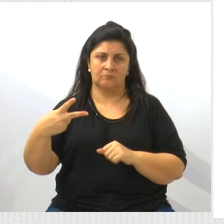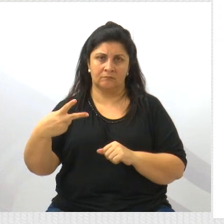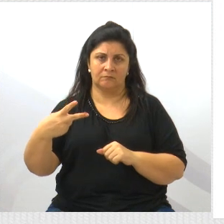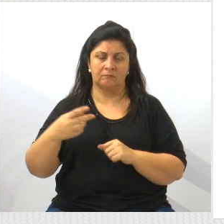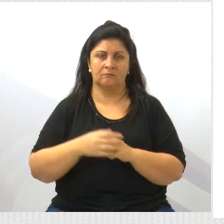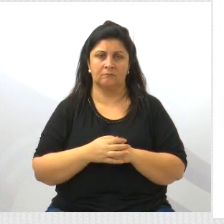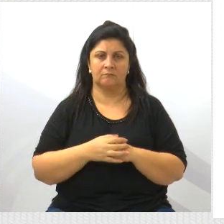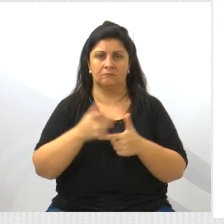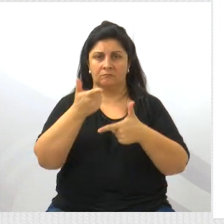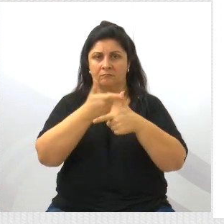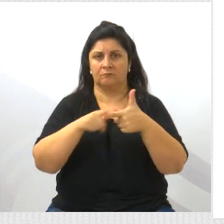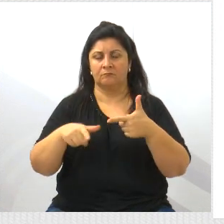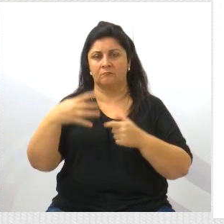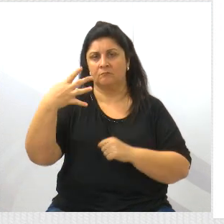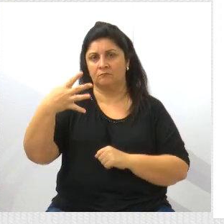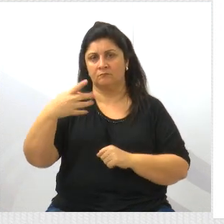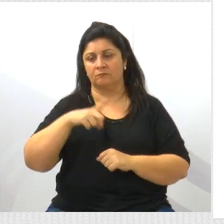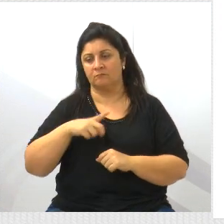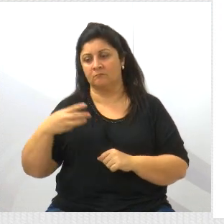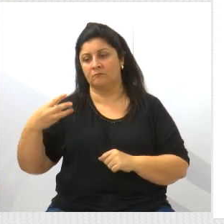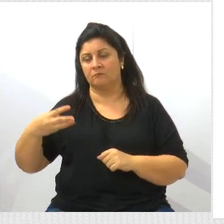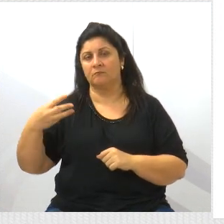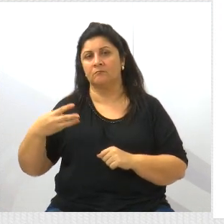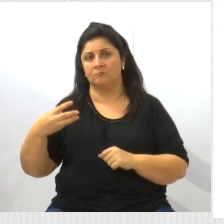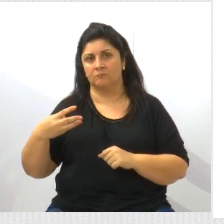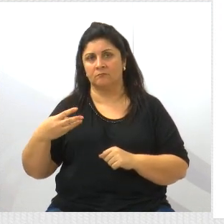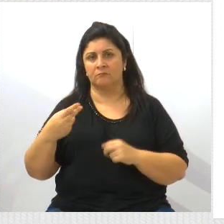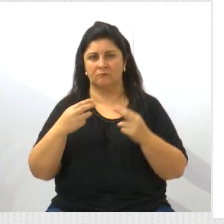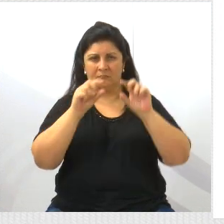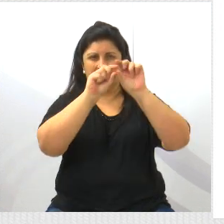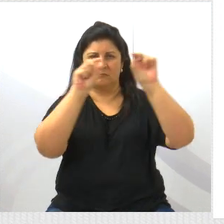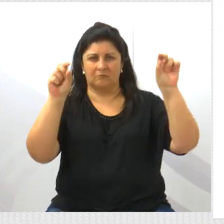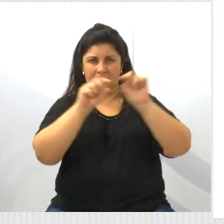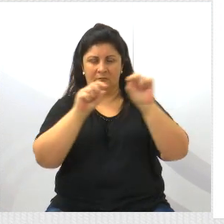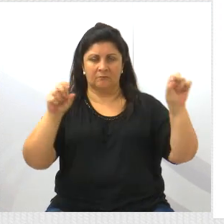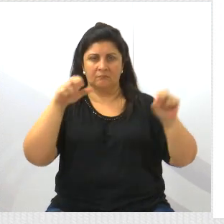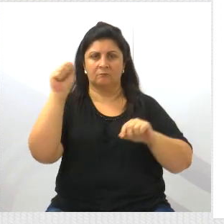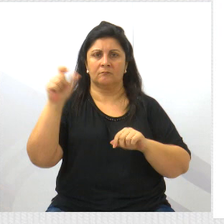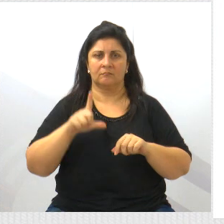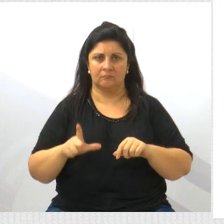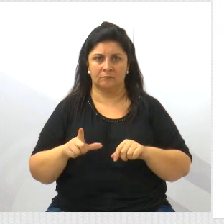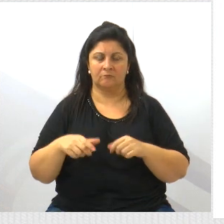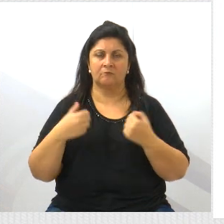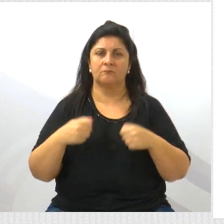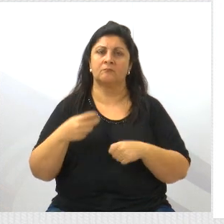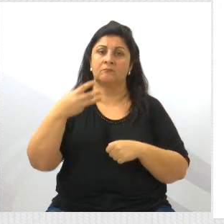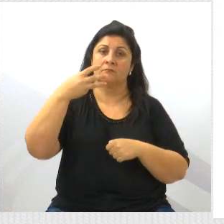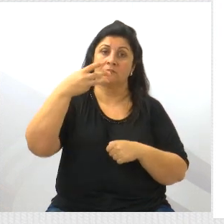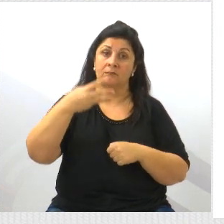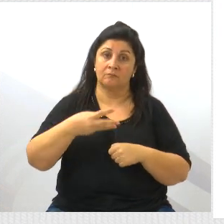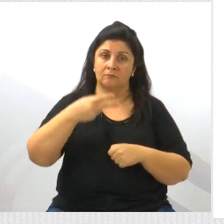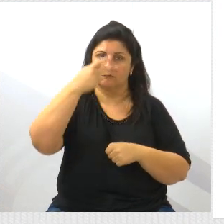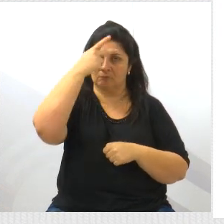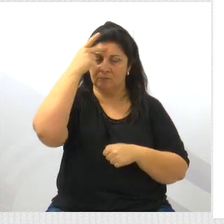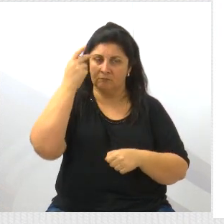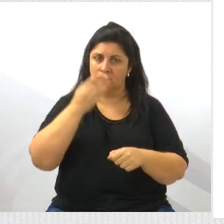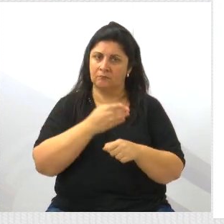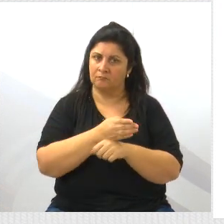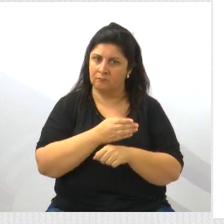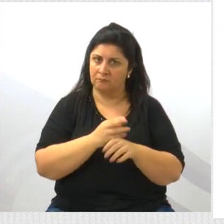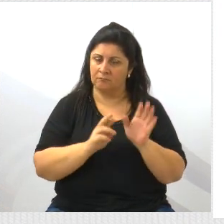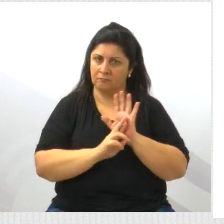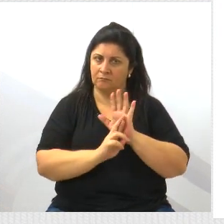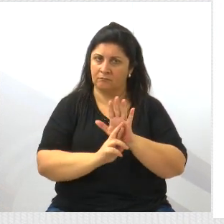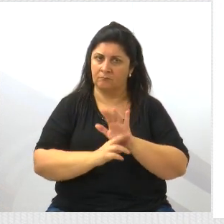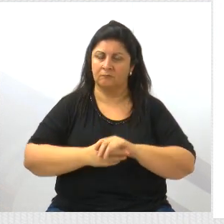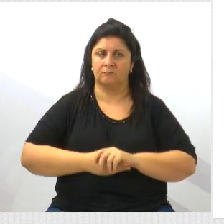eu tenho 3. É justamente aquele 3 que eu grifei. Nós precisamos desses 3 membros para compor o